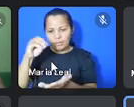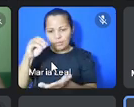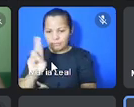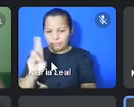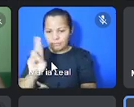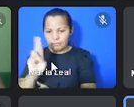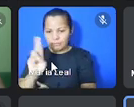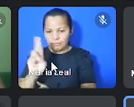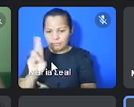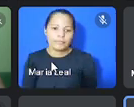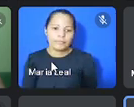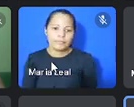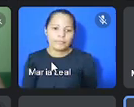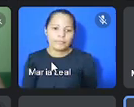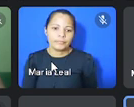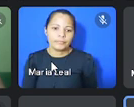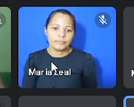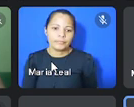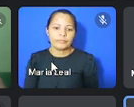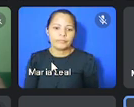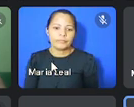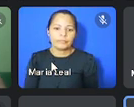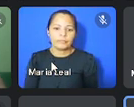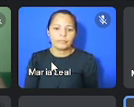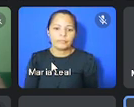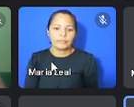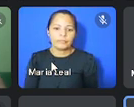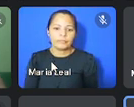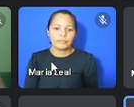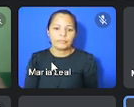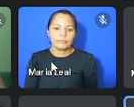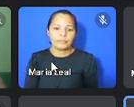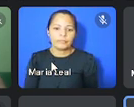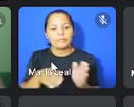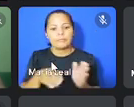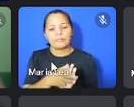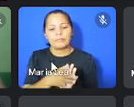Silvânia? 5% de 200 não é R$ 10?